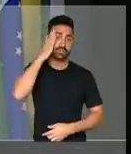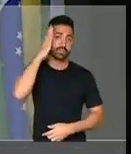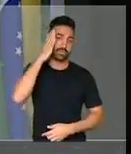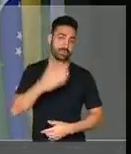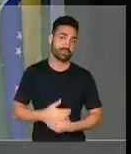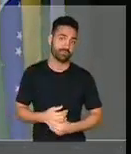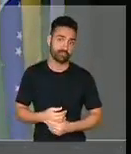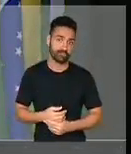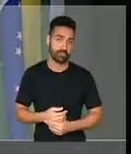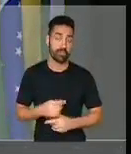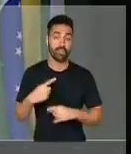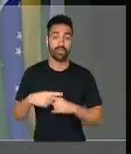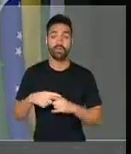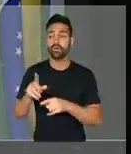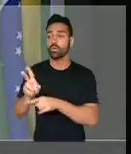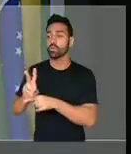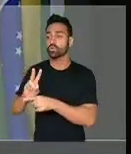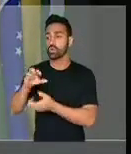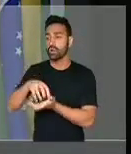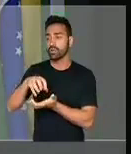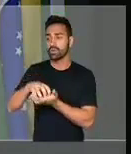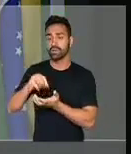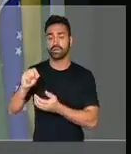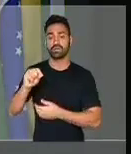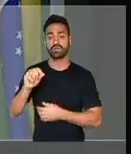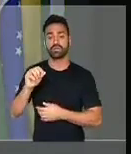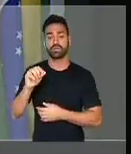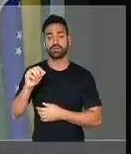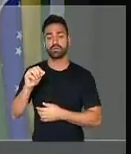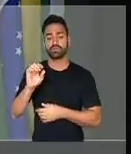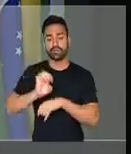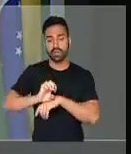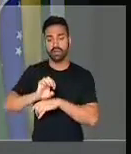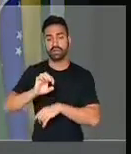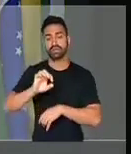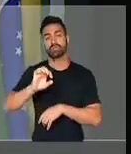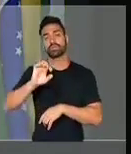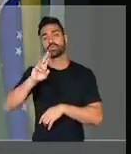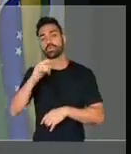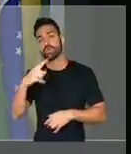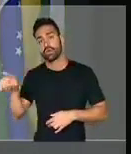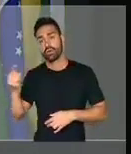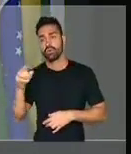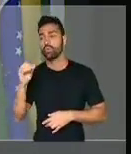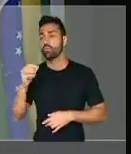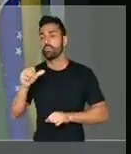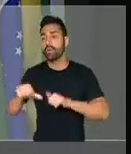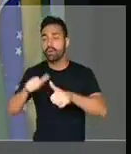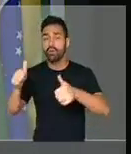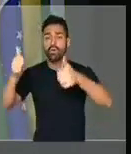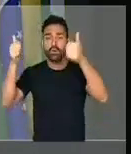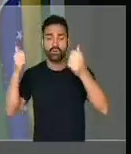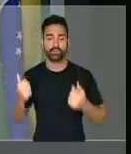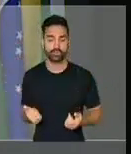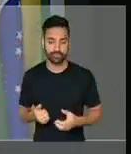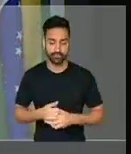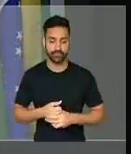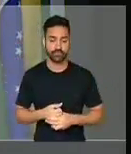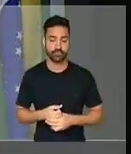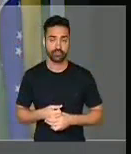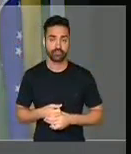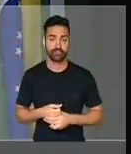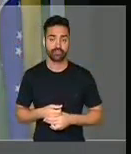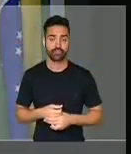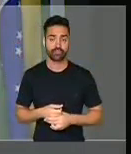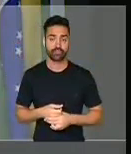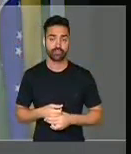as controladorias de conta do município, do Estado da União, podem aperfeiçoar preventivamente os tribunais de contas estaduais da